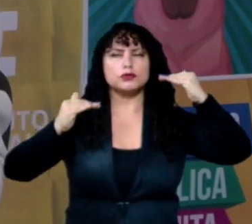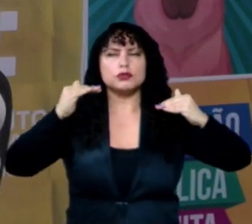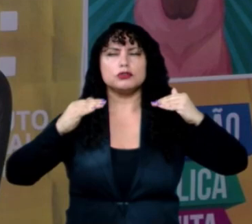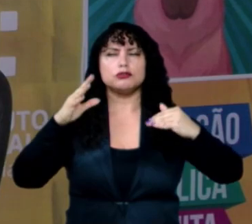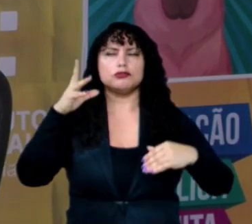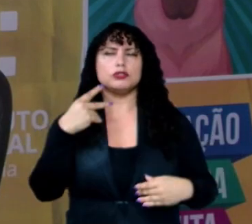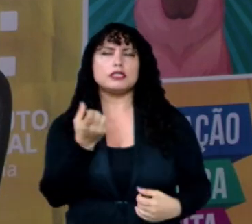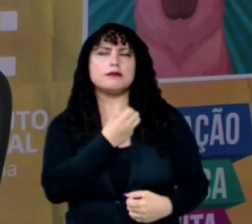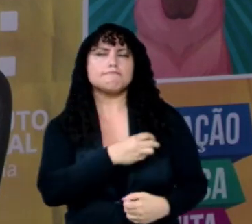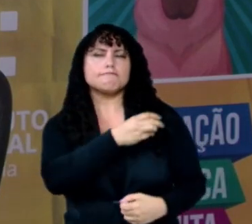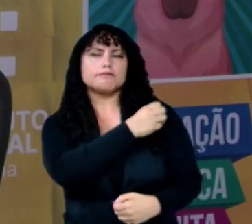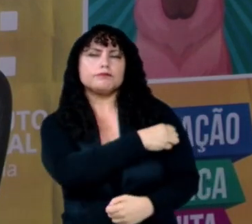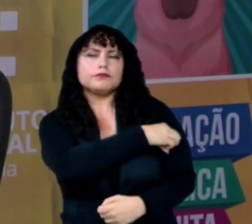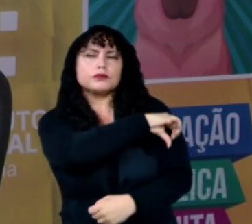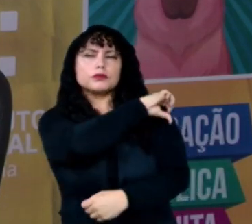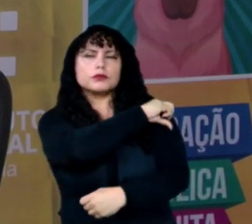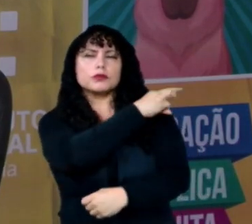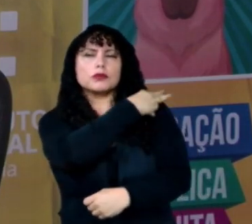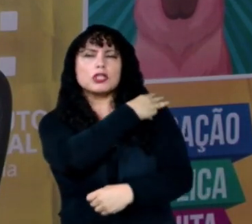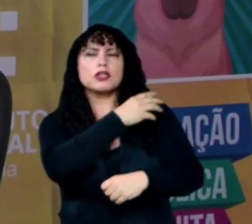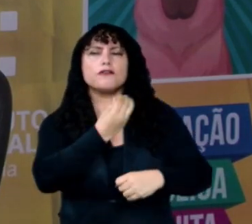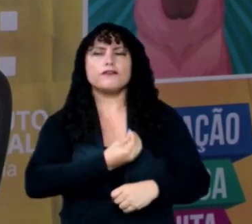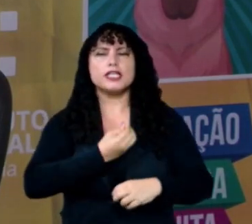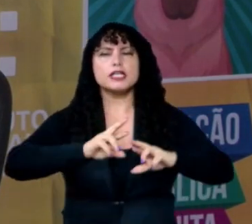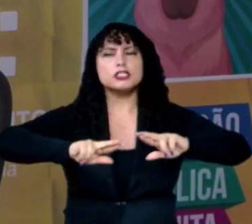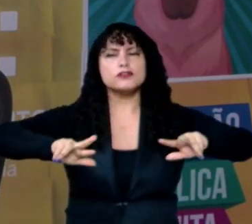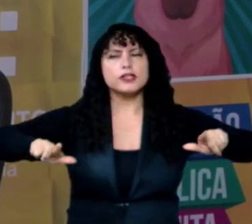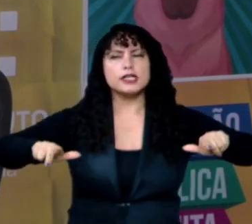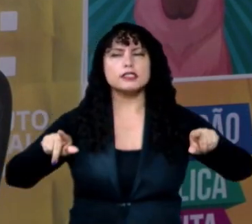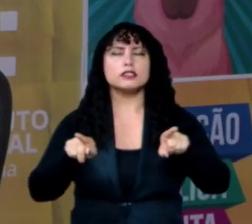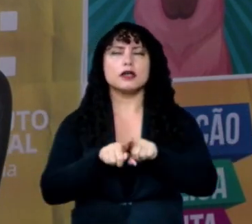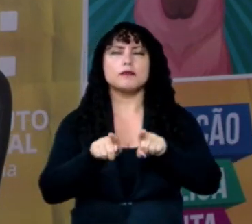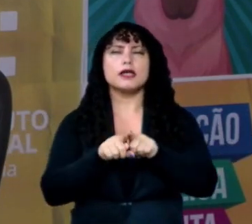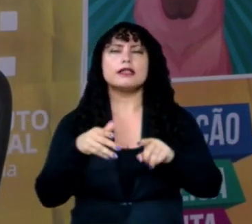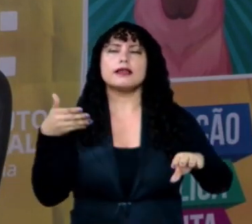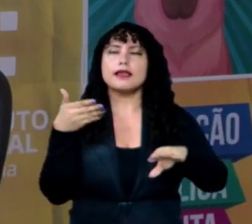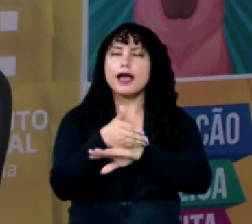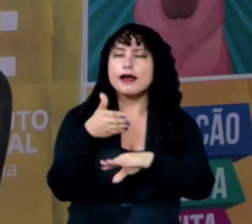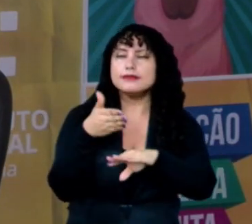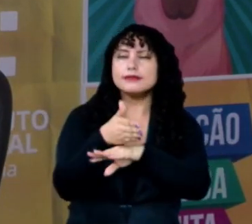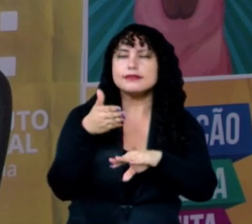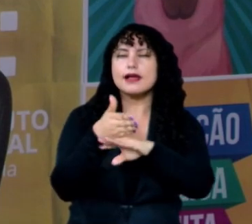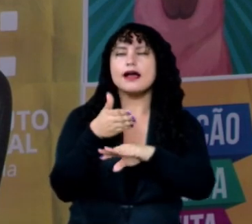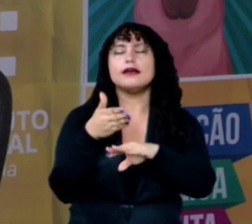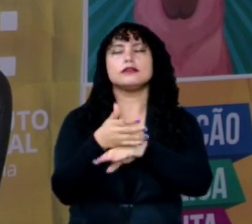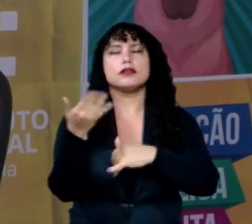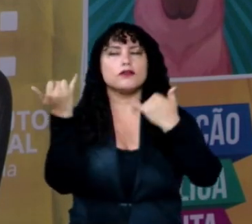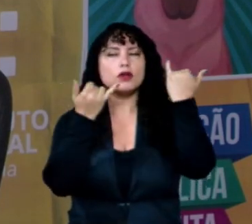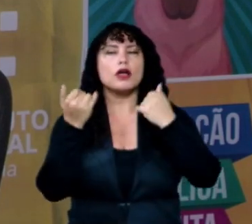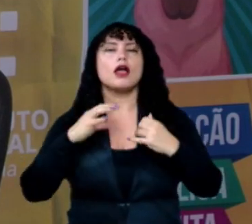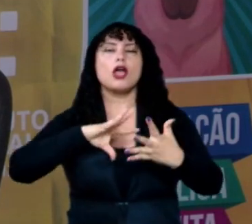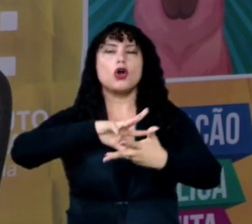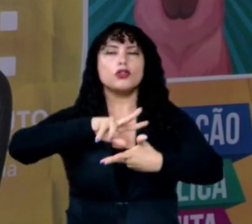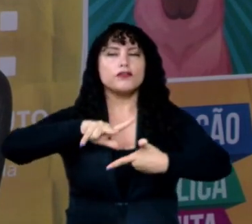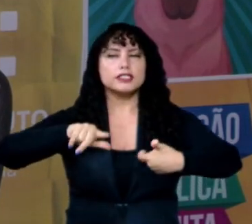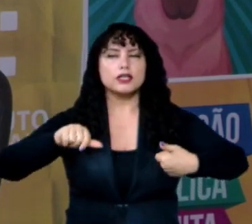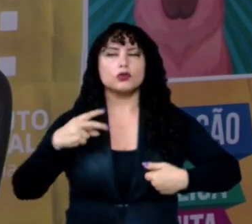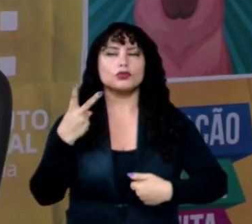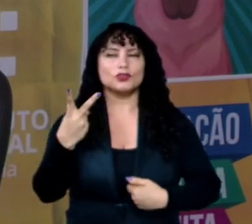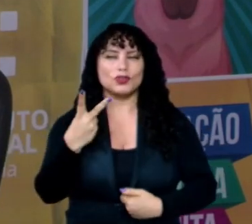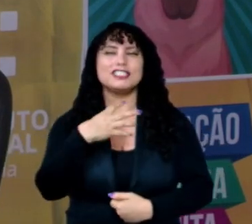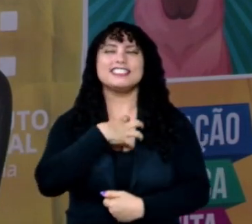com vidas diferentes, ele deve ter acesso a essa informação. Então, é universal nos dois sentidos